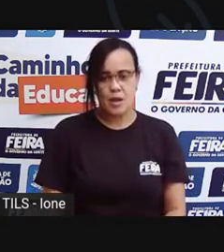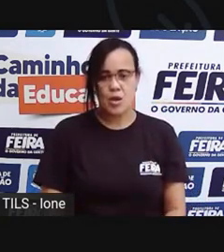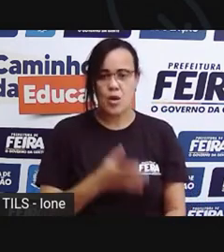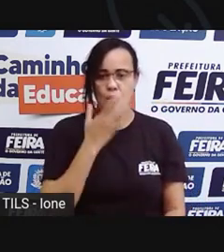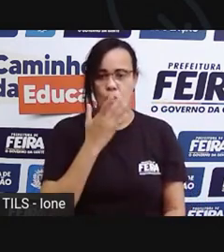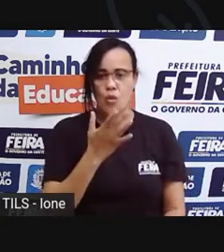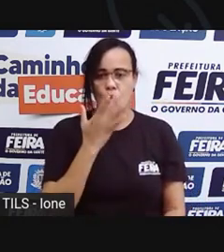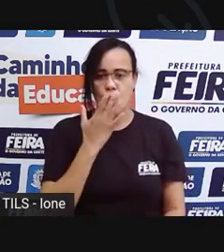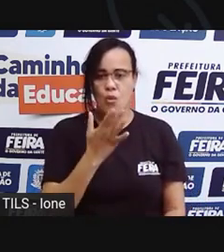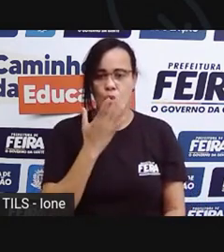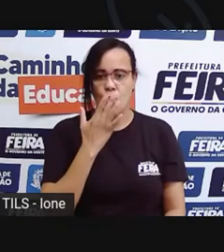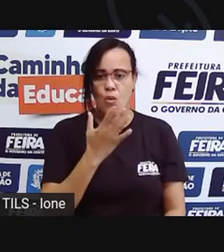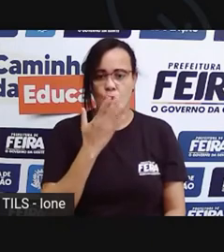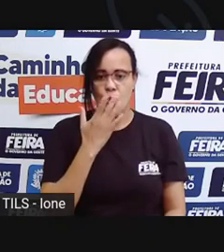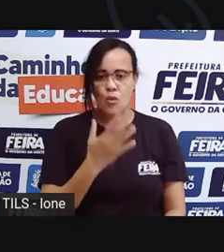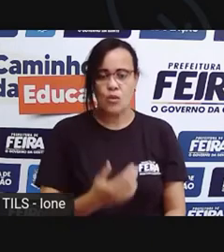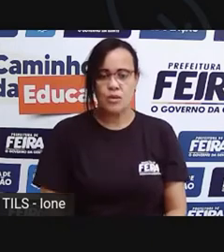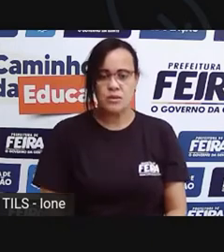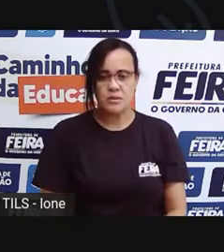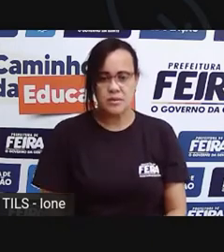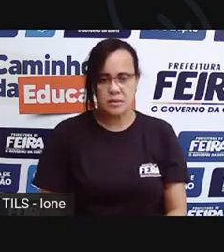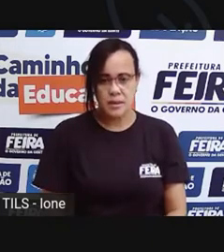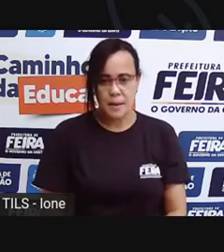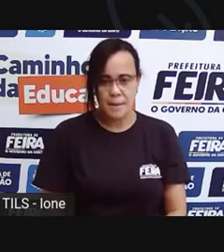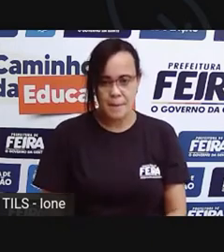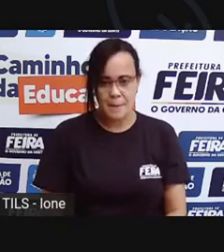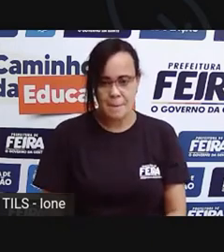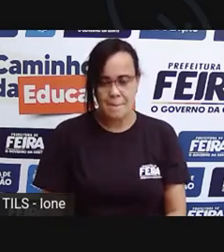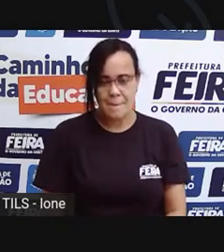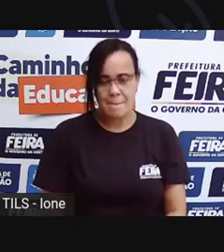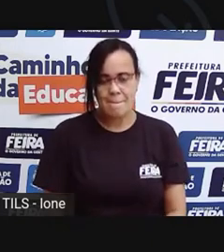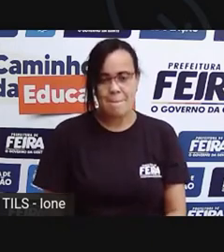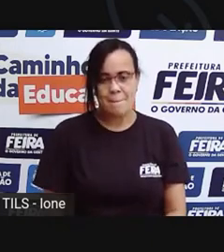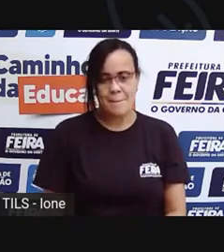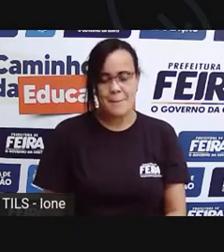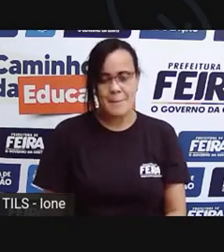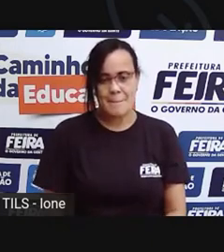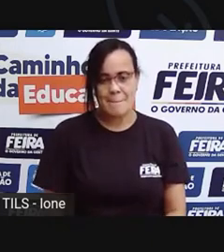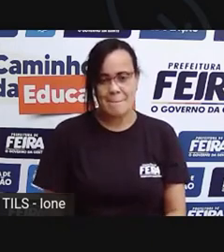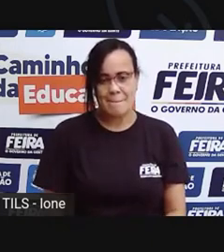Olha que legal que ia ficar. Aí, o que é que a prova quer fazer? A prova vai fazer assim.